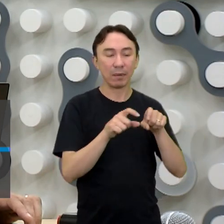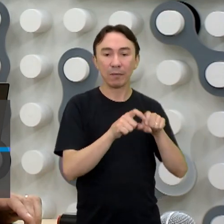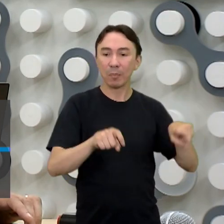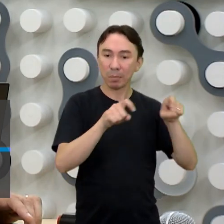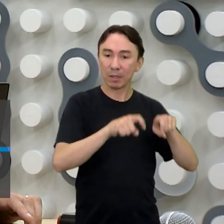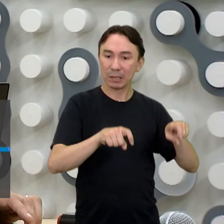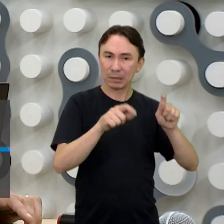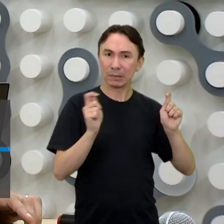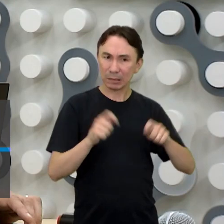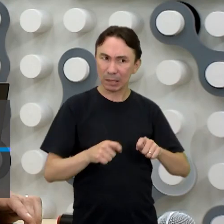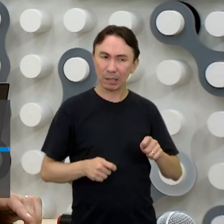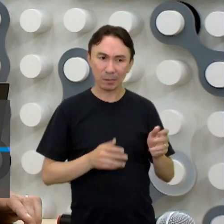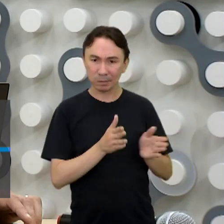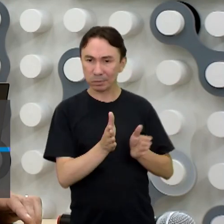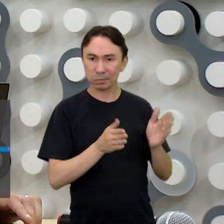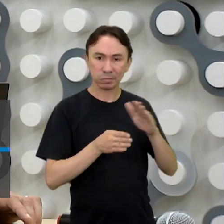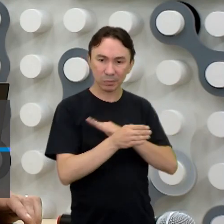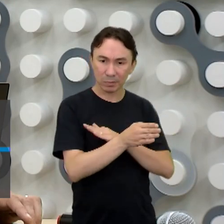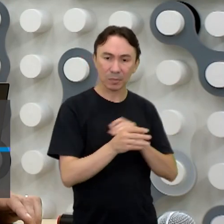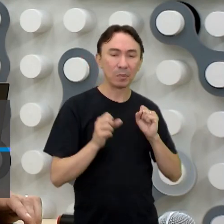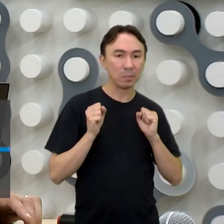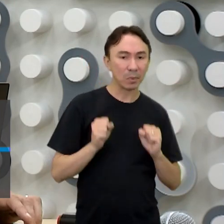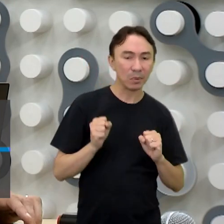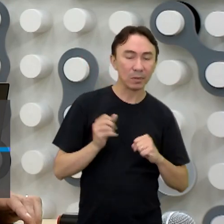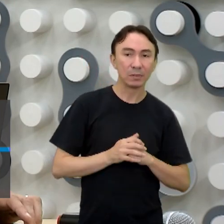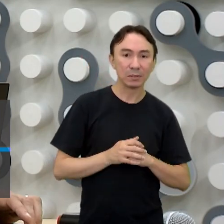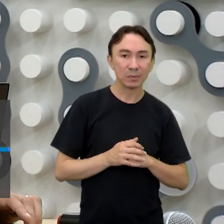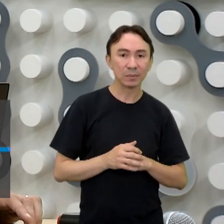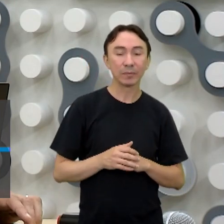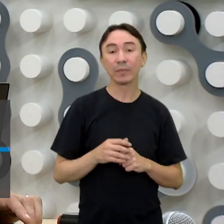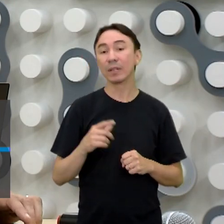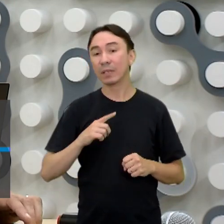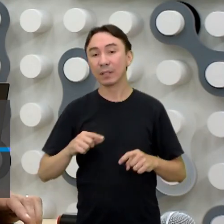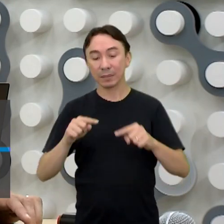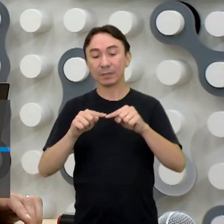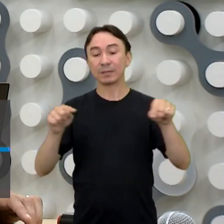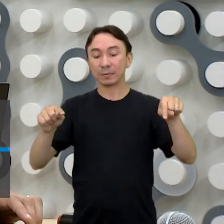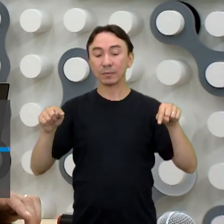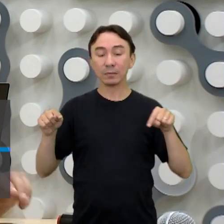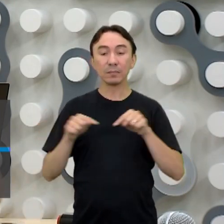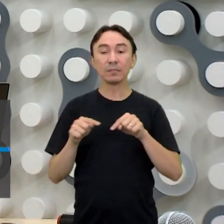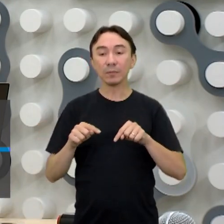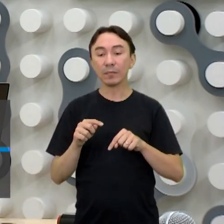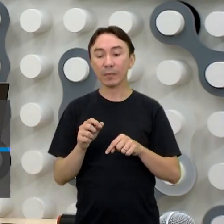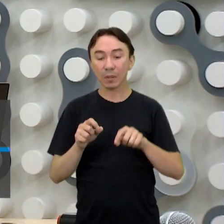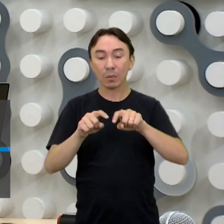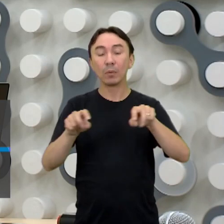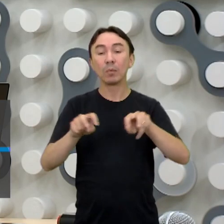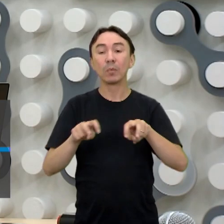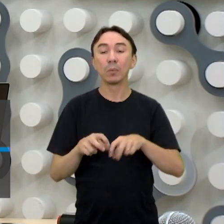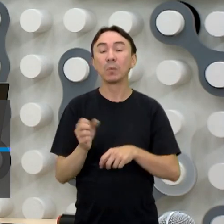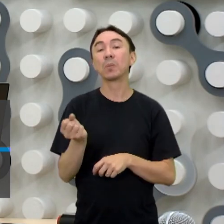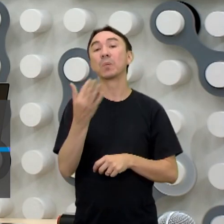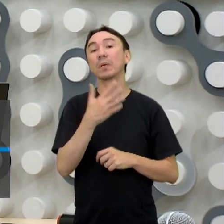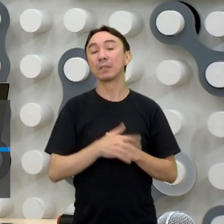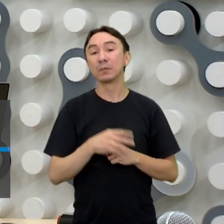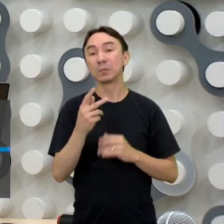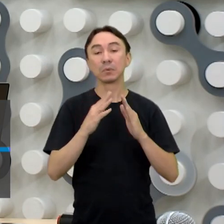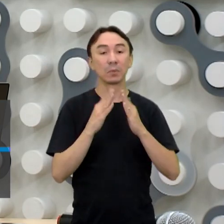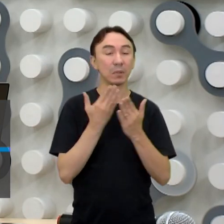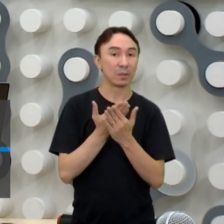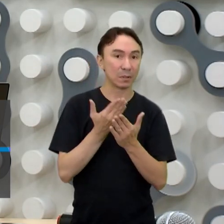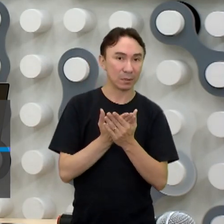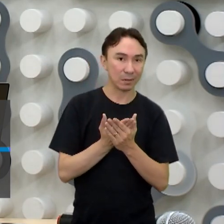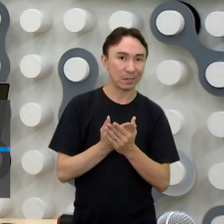sala de informática, sala de leitura, pátio, quantas salas de aula tem na sua escola. Então, é importante que a gente pense nesses recursos,